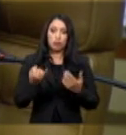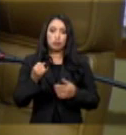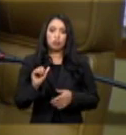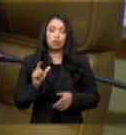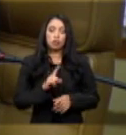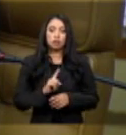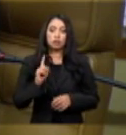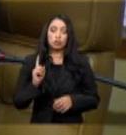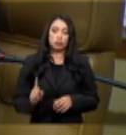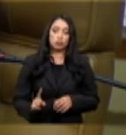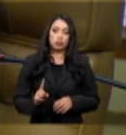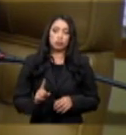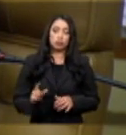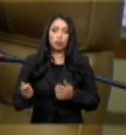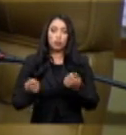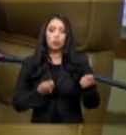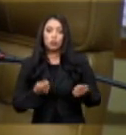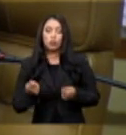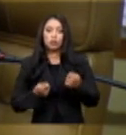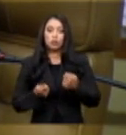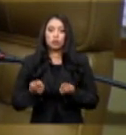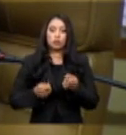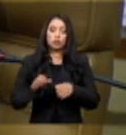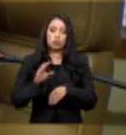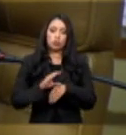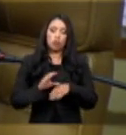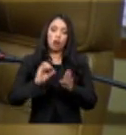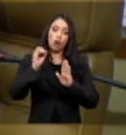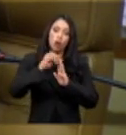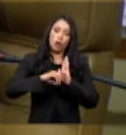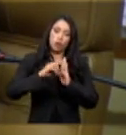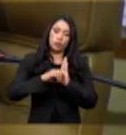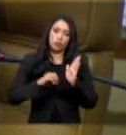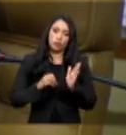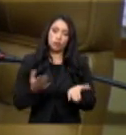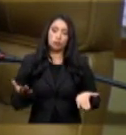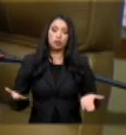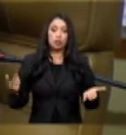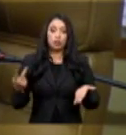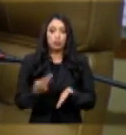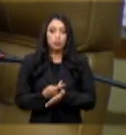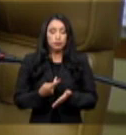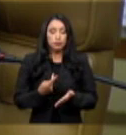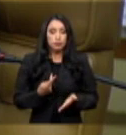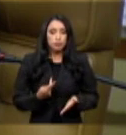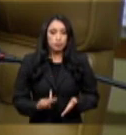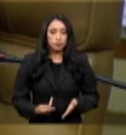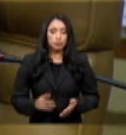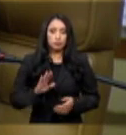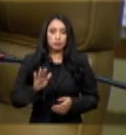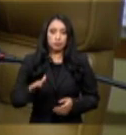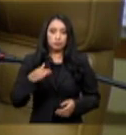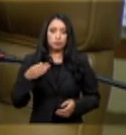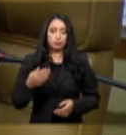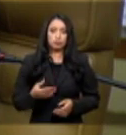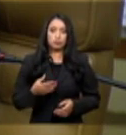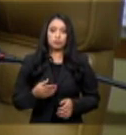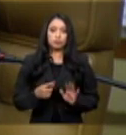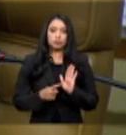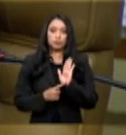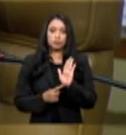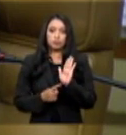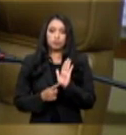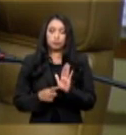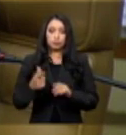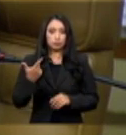a fazer o controle de constitucionalidade de ofício. Tanto isso acontece que, quando um dispositivo é mencionado,